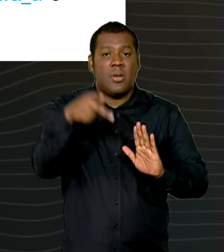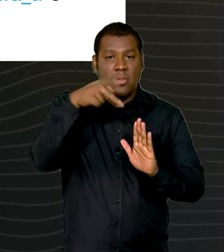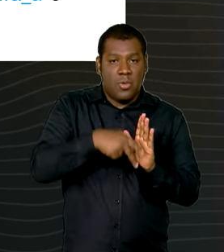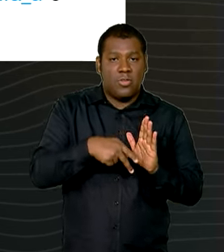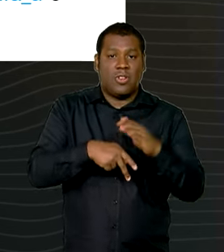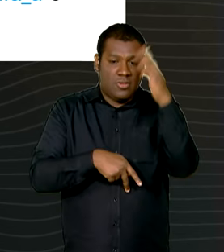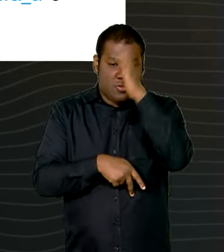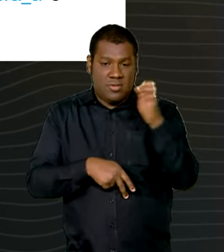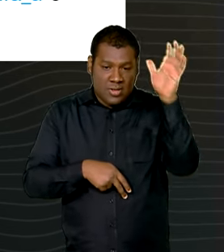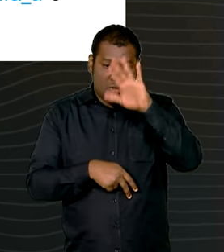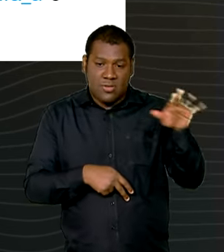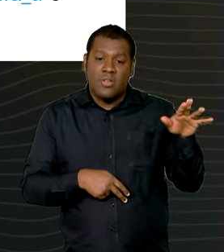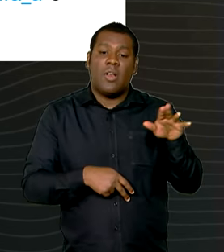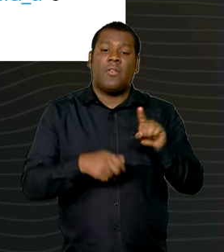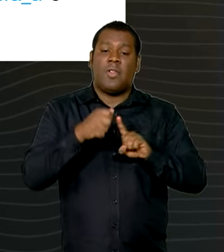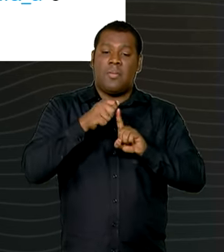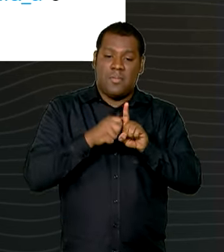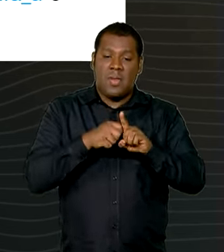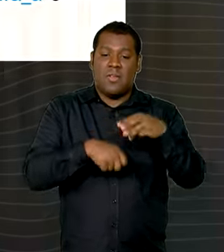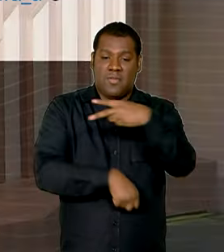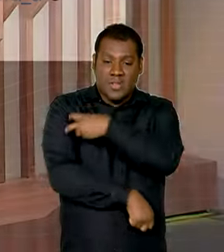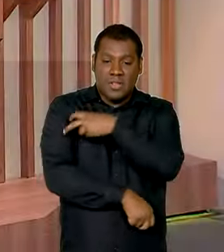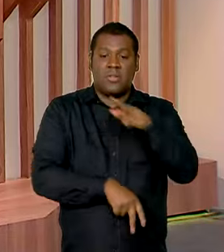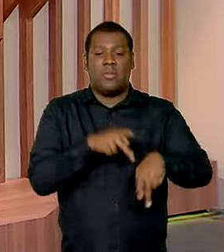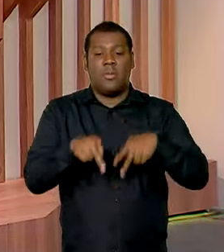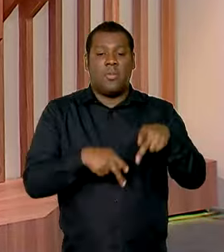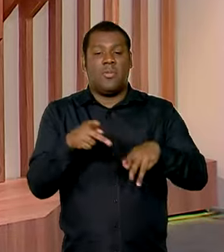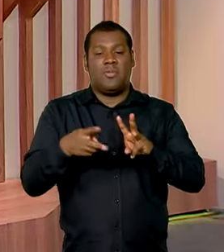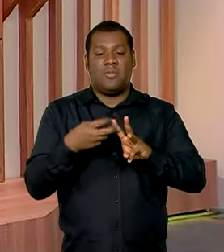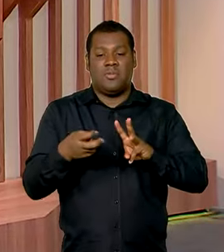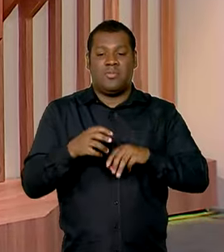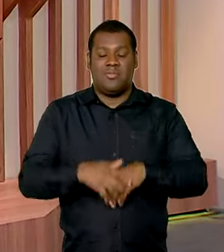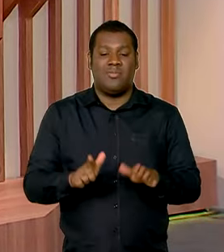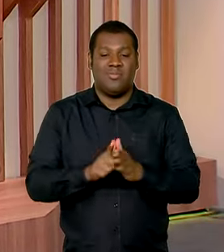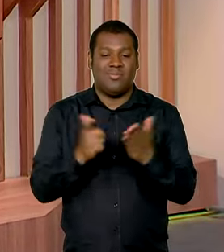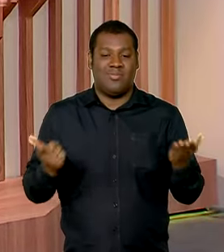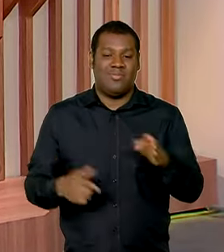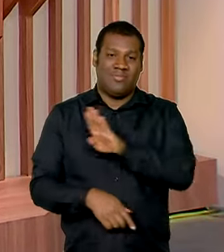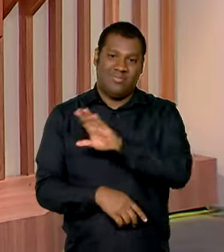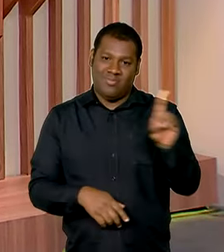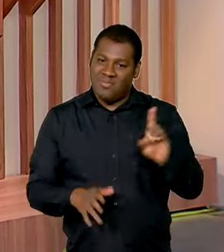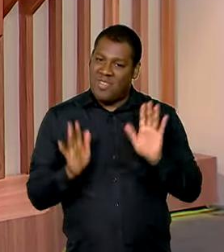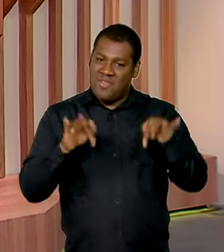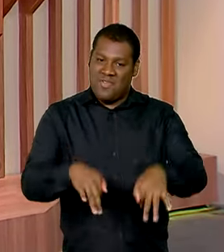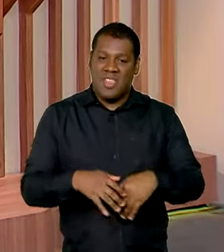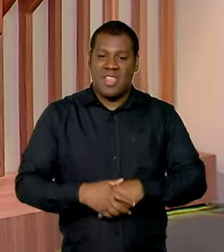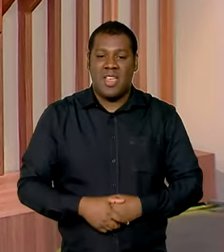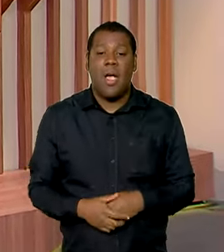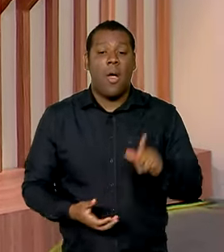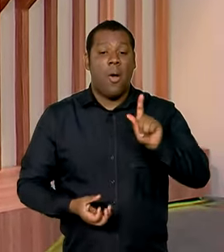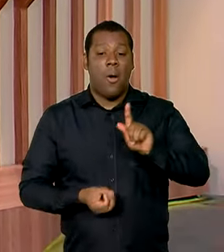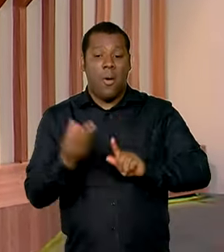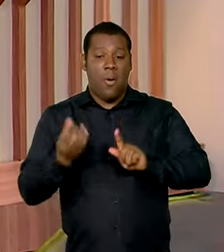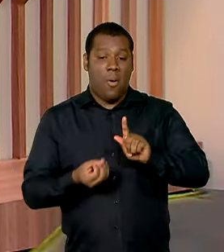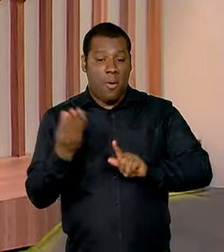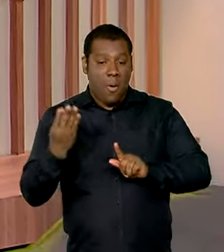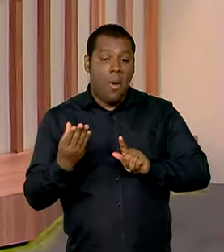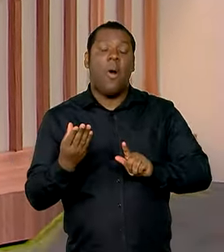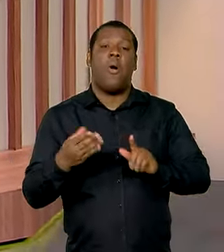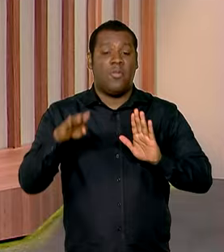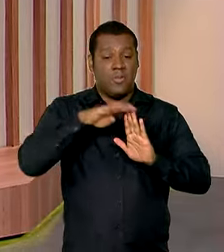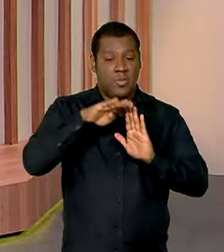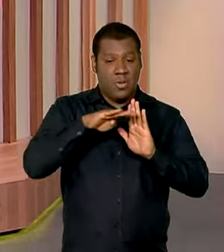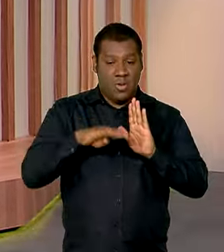de vacinação dos povos indígenas o Brasil em dia fica por aqui mas o canal GOV segue com a